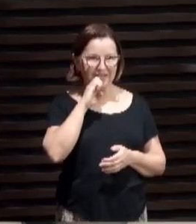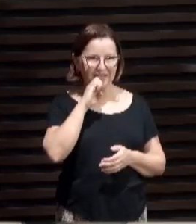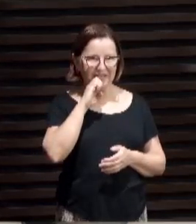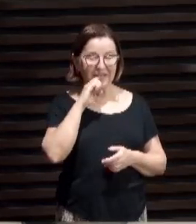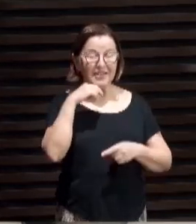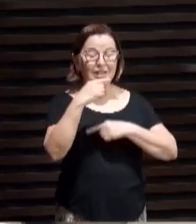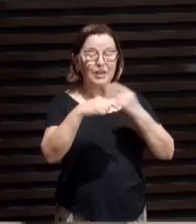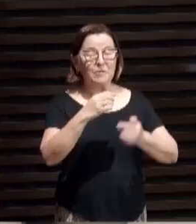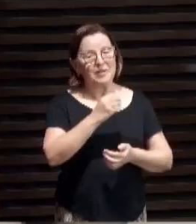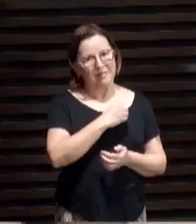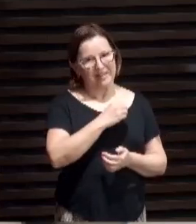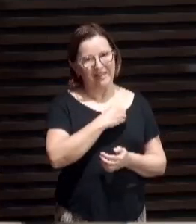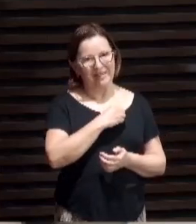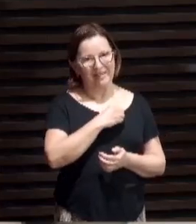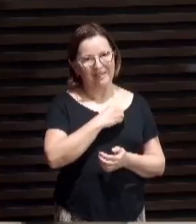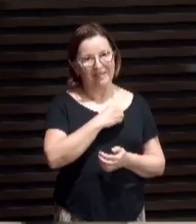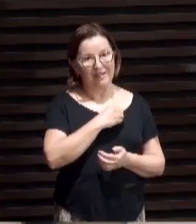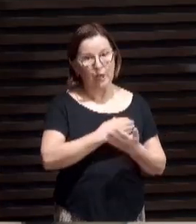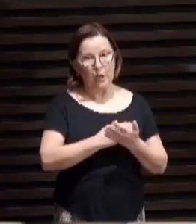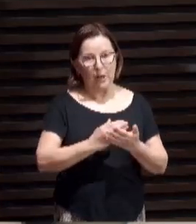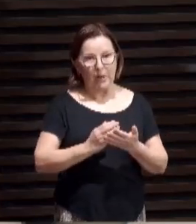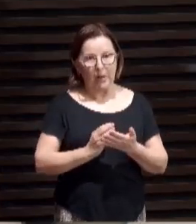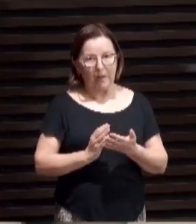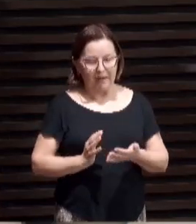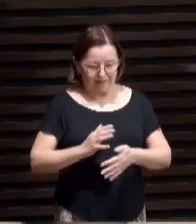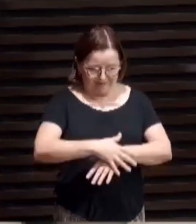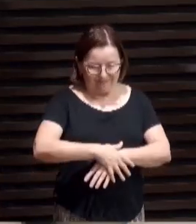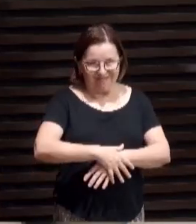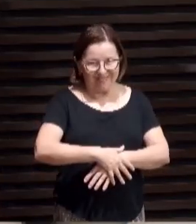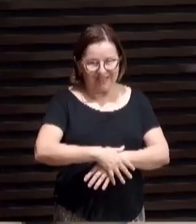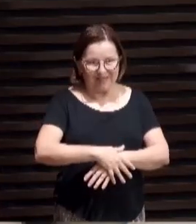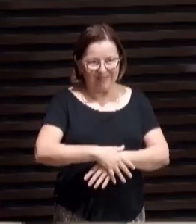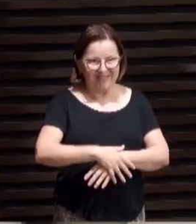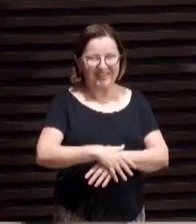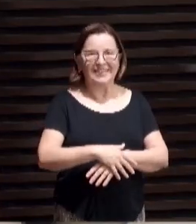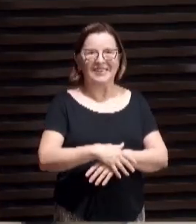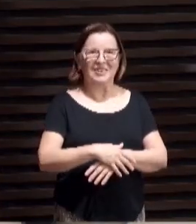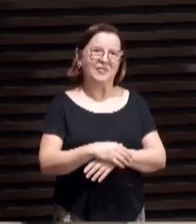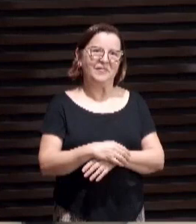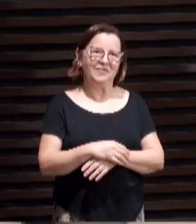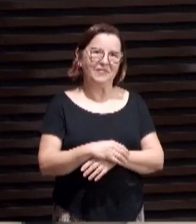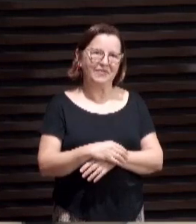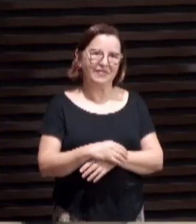parte, eles começam a se cobrir com aquelas tangas.